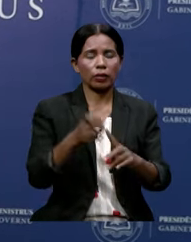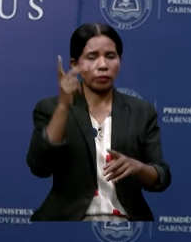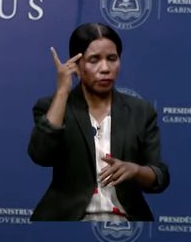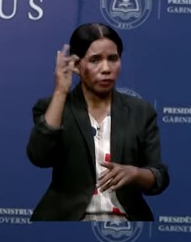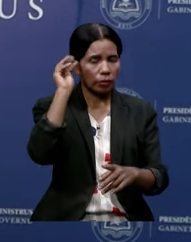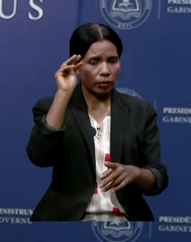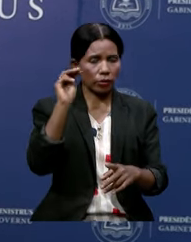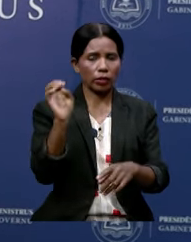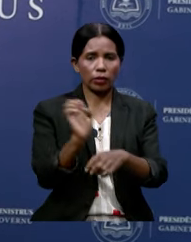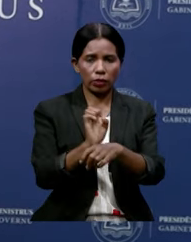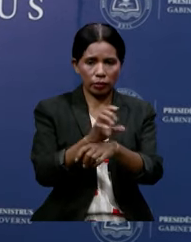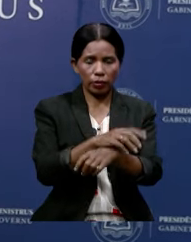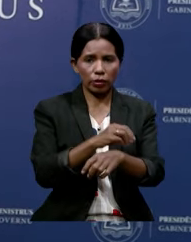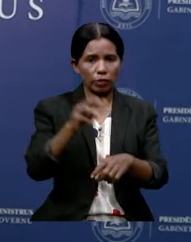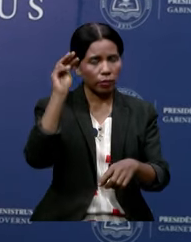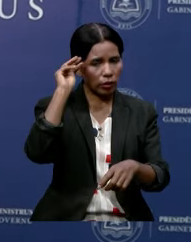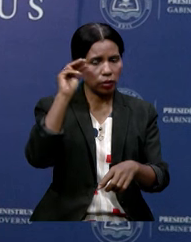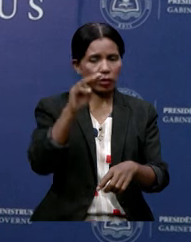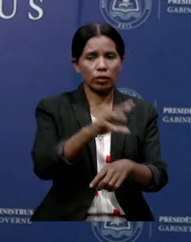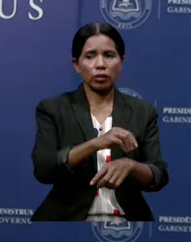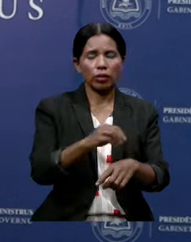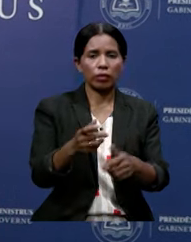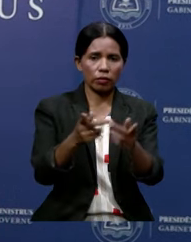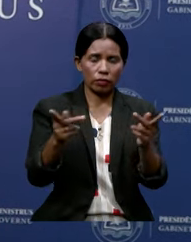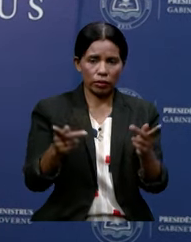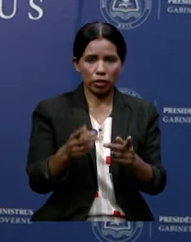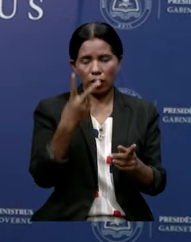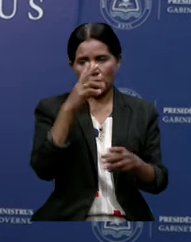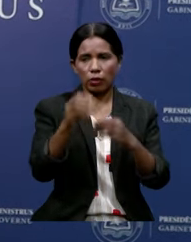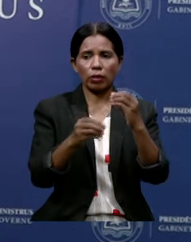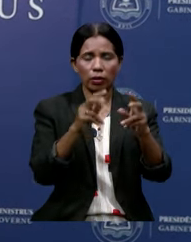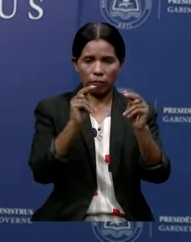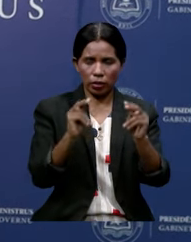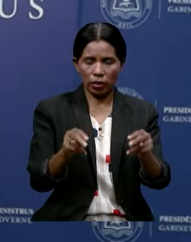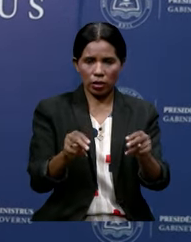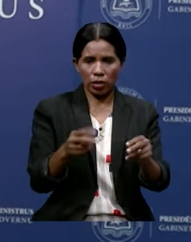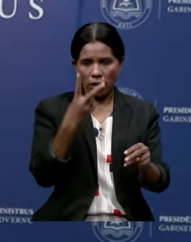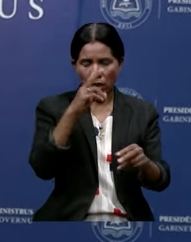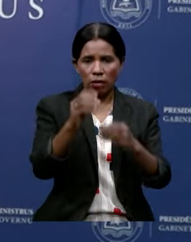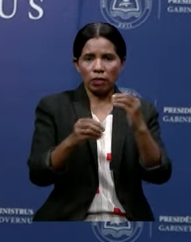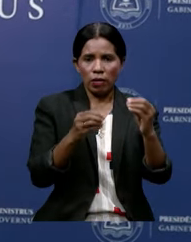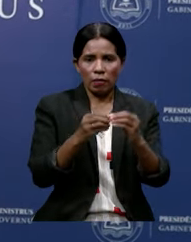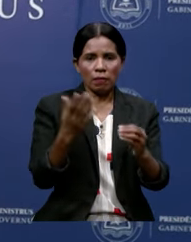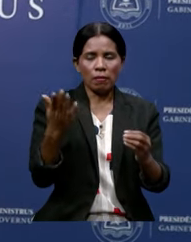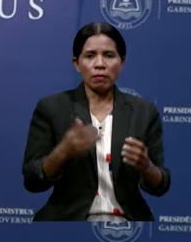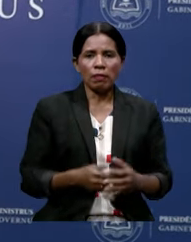assunto econômico ministro turismo e ambiente ini yang hari kata persija halo ajustamento